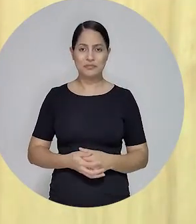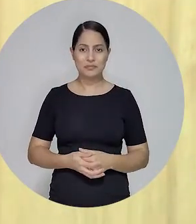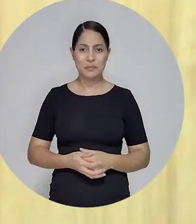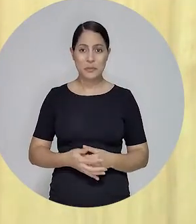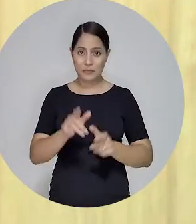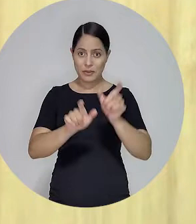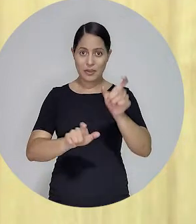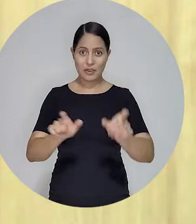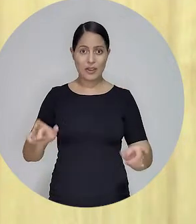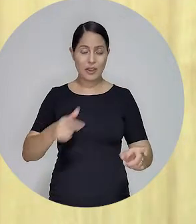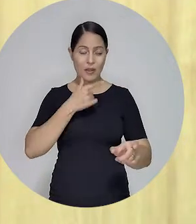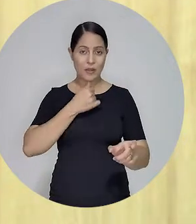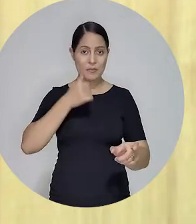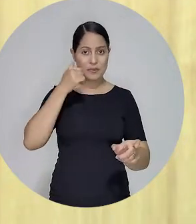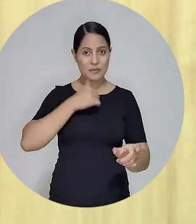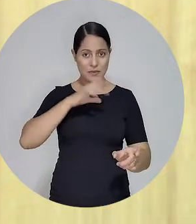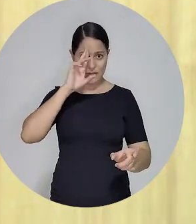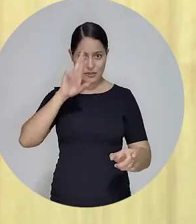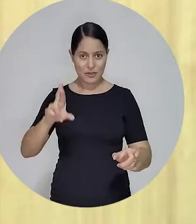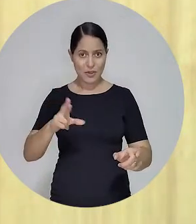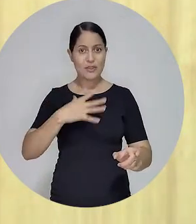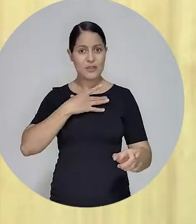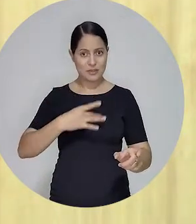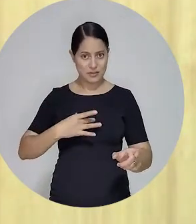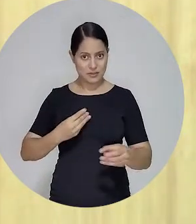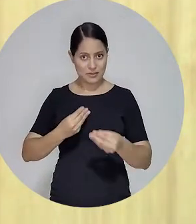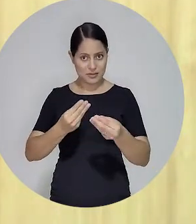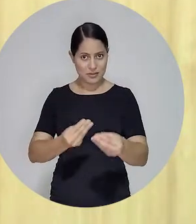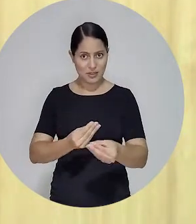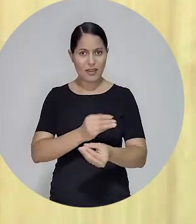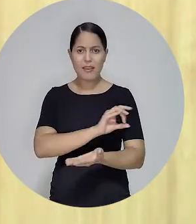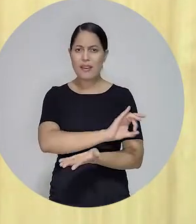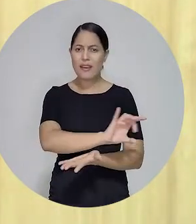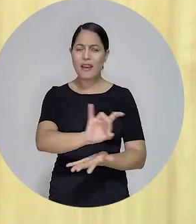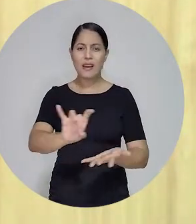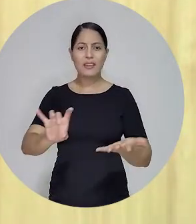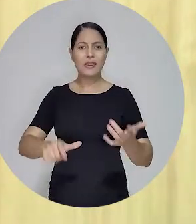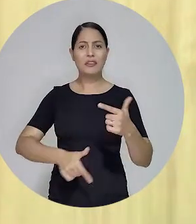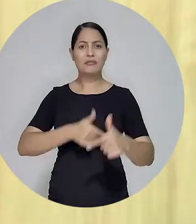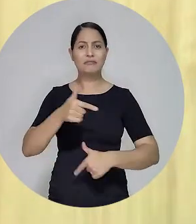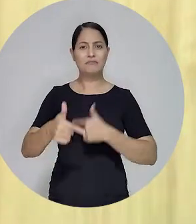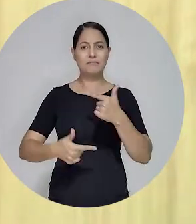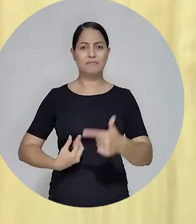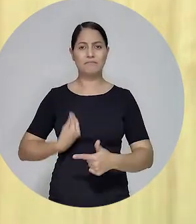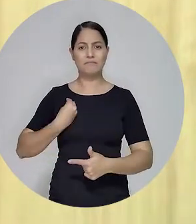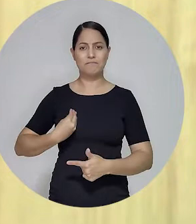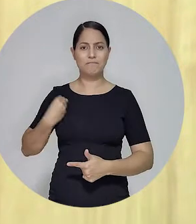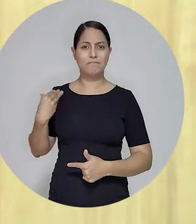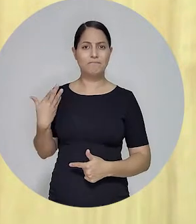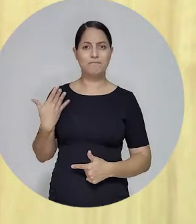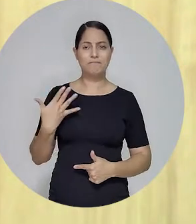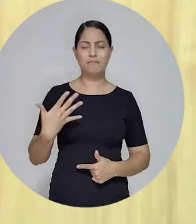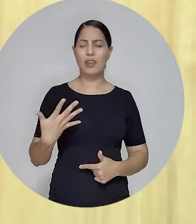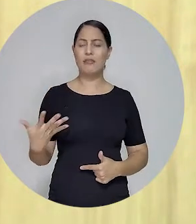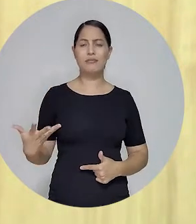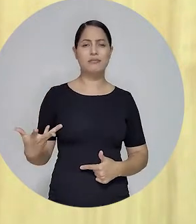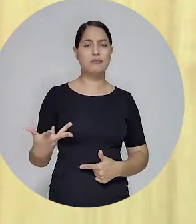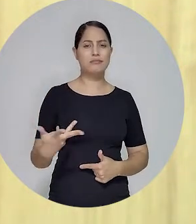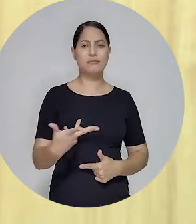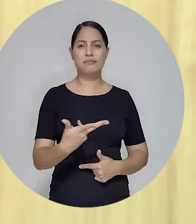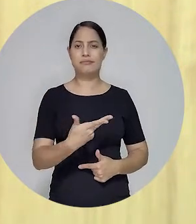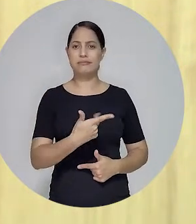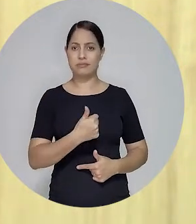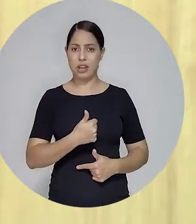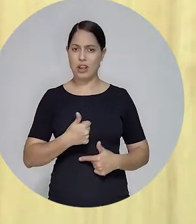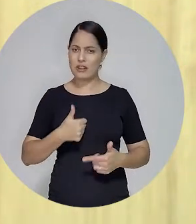seja um ponto brilhante em suas jornadas profissionais e de vida, e lembrar-lhes que o trabalho probo, dedicado, célere,